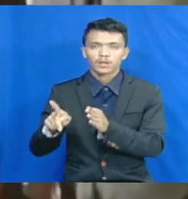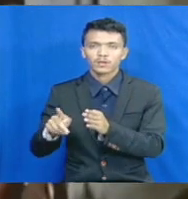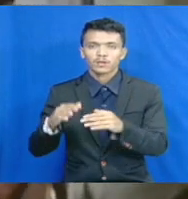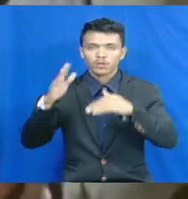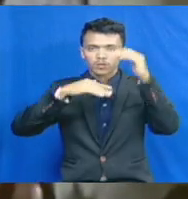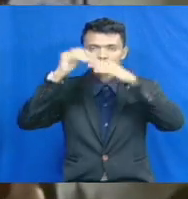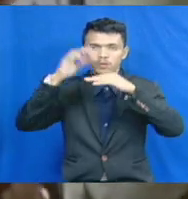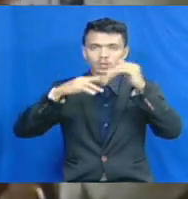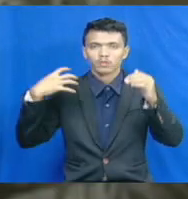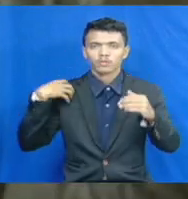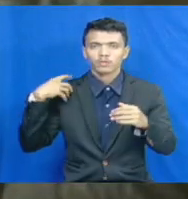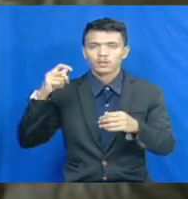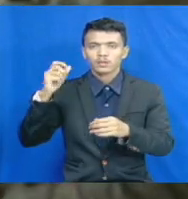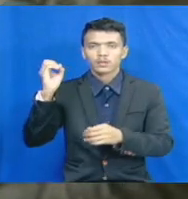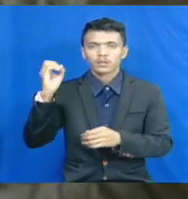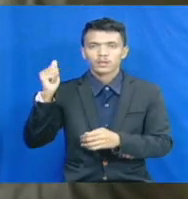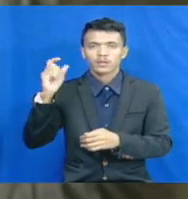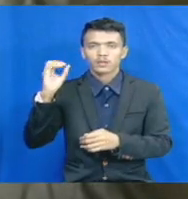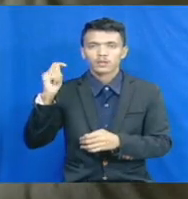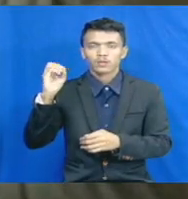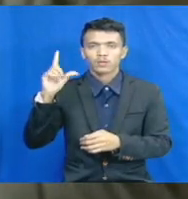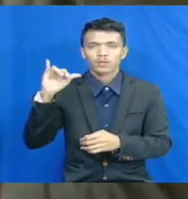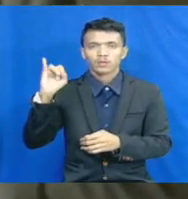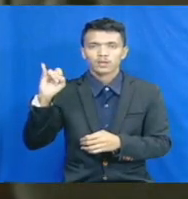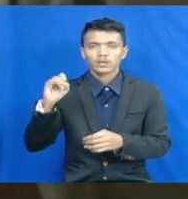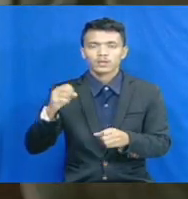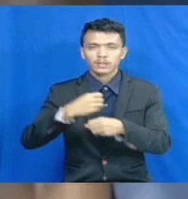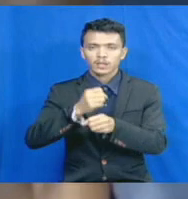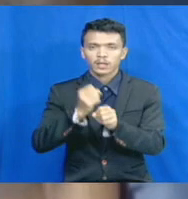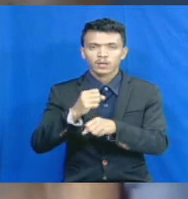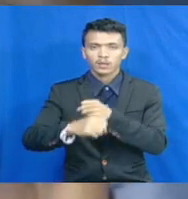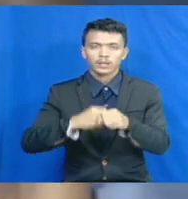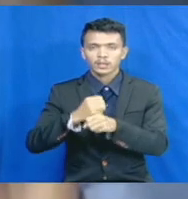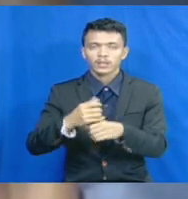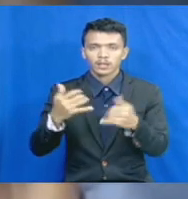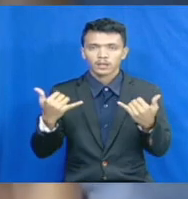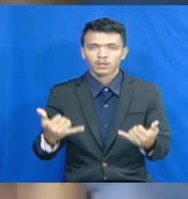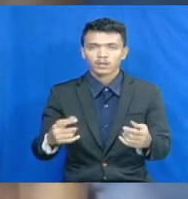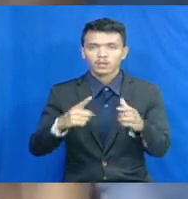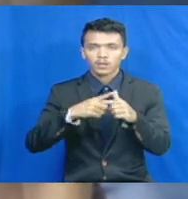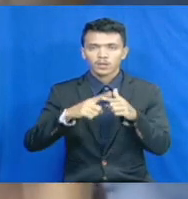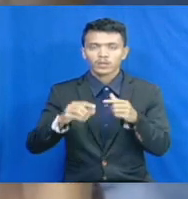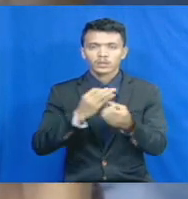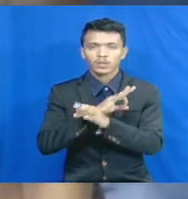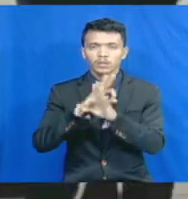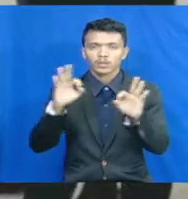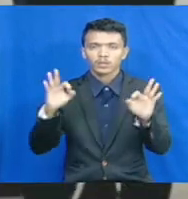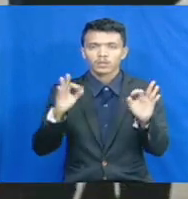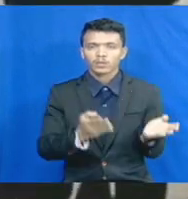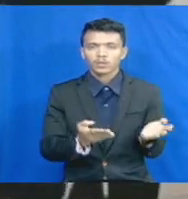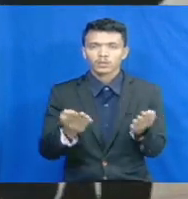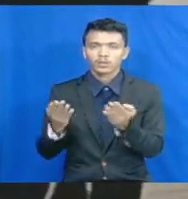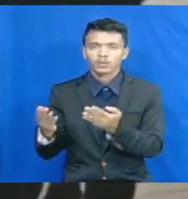construção edifício Tatoli IP e município Baucau, se implementa e retina em Idané, depois remata levantamento